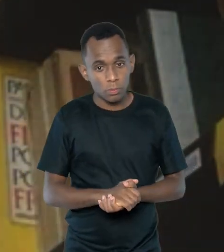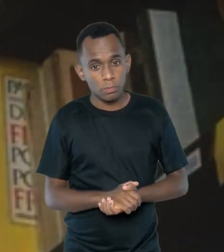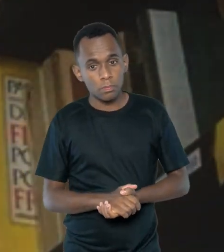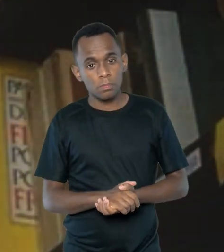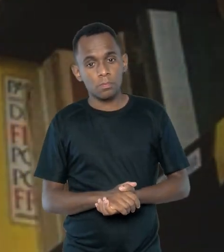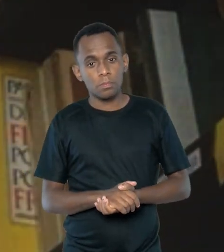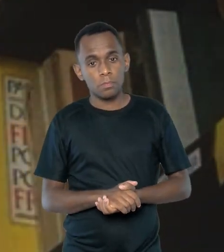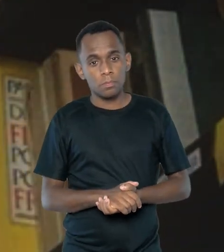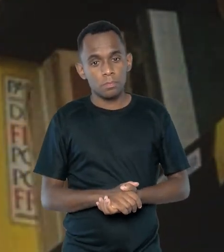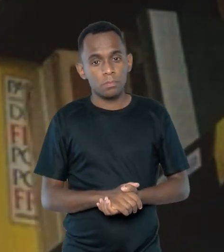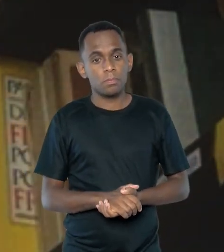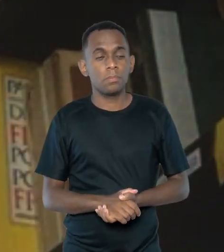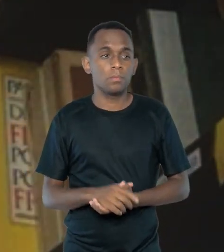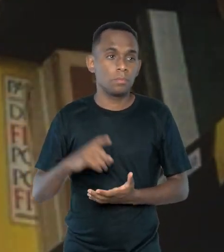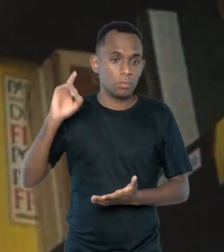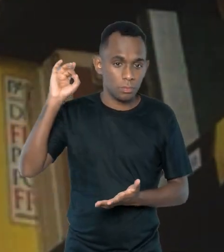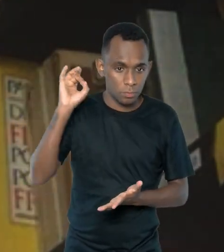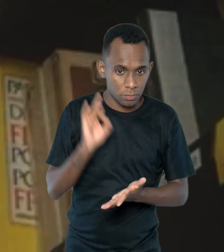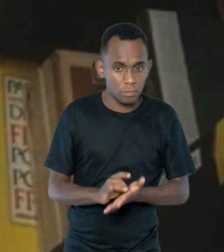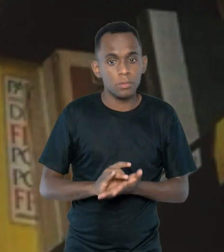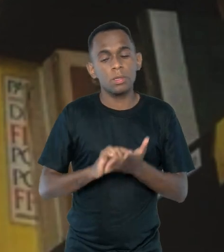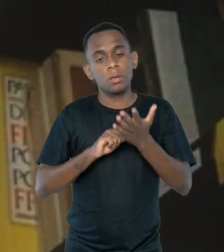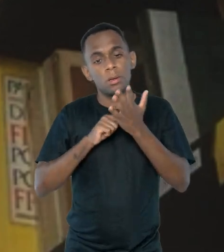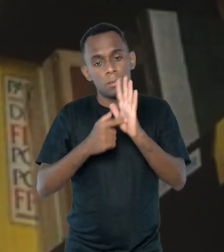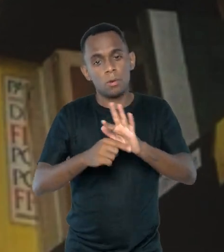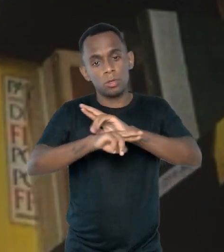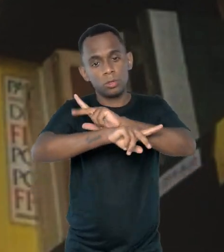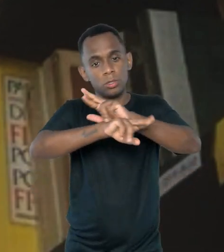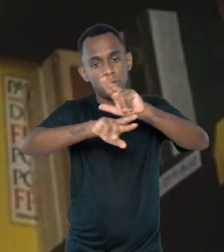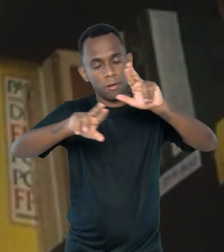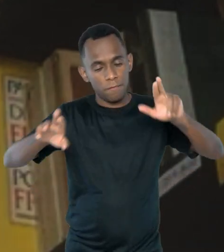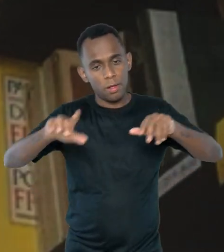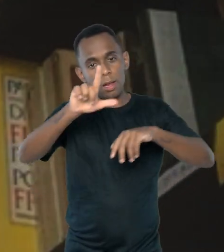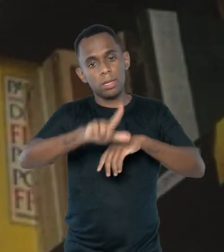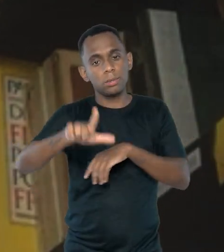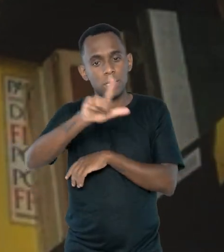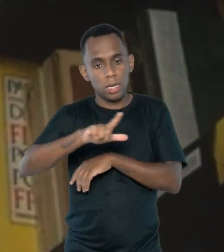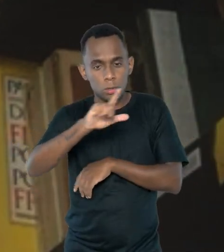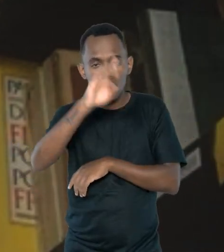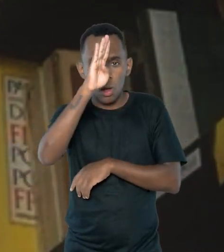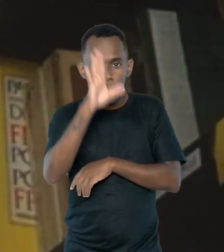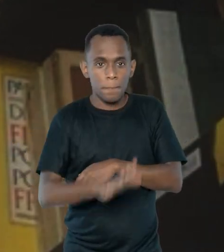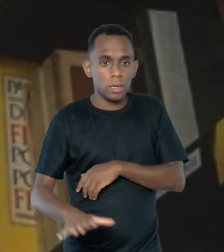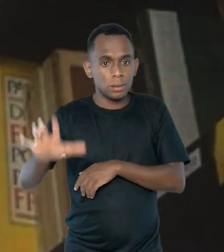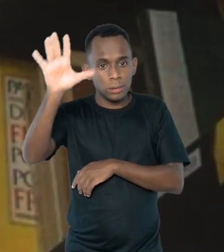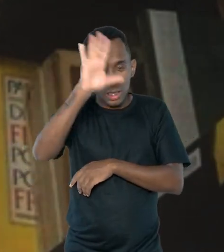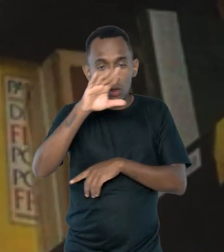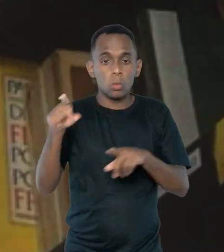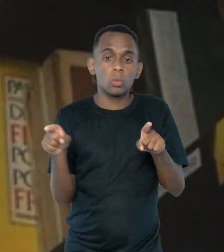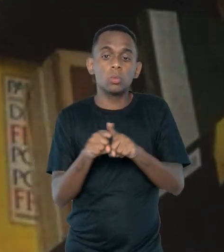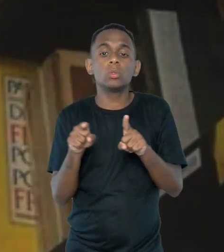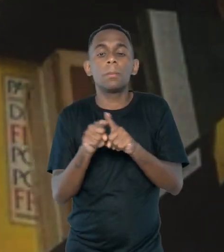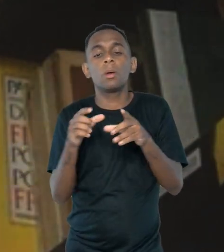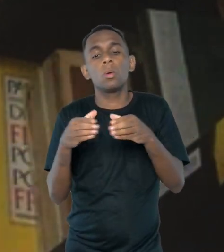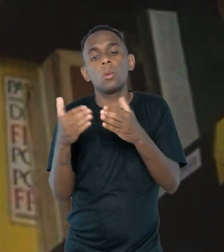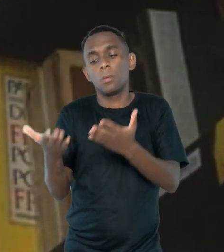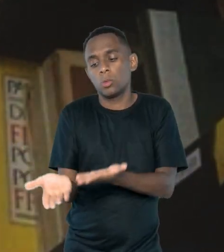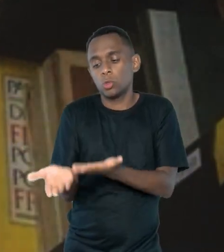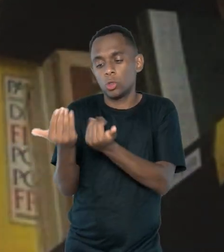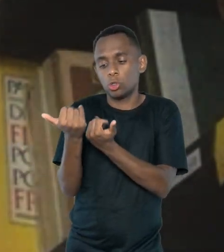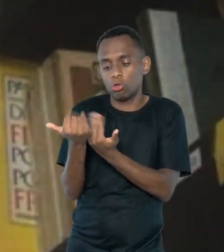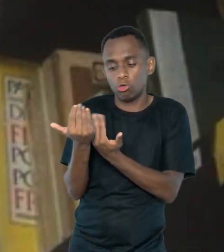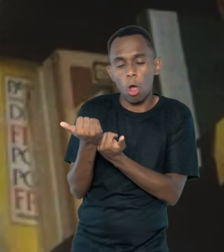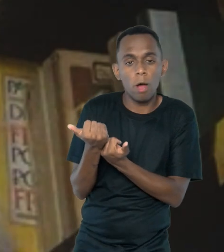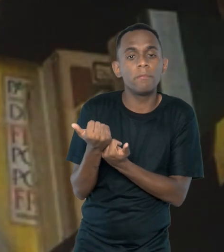que represente realmente a diversidade da literatura brasileira e que esses jovens, ao